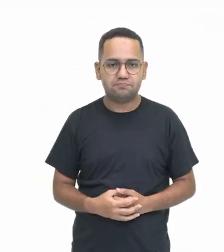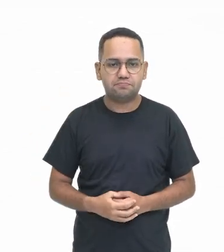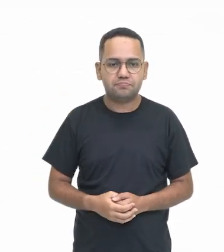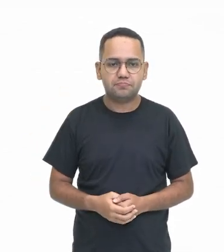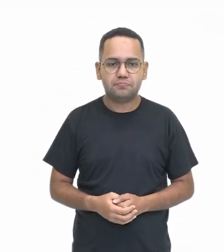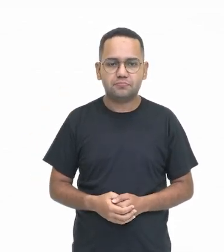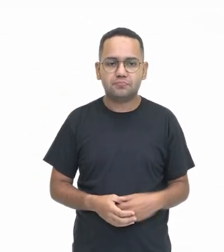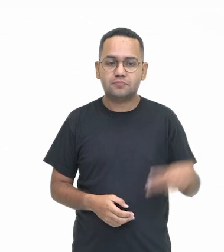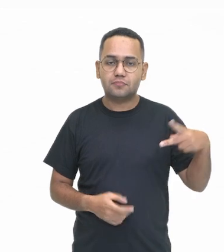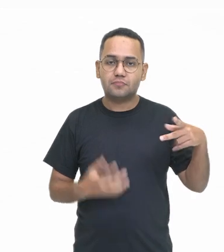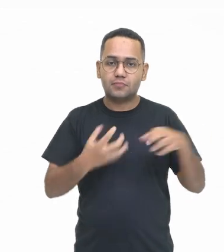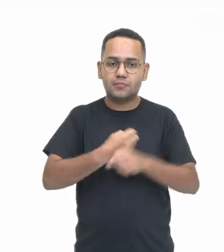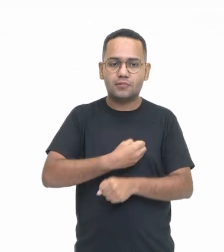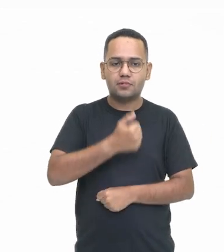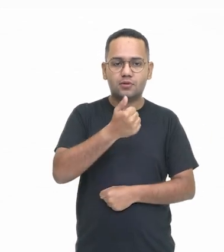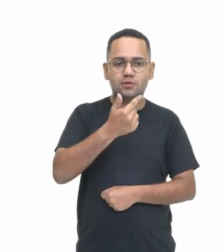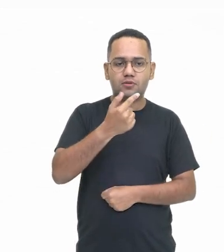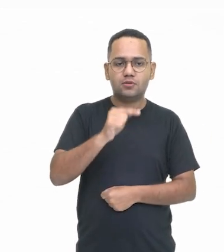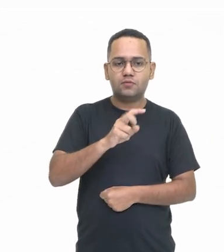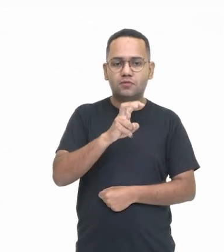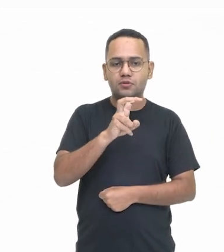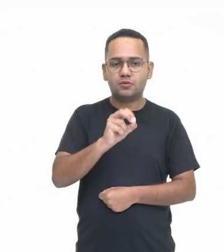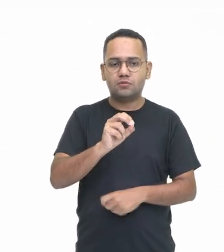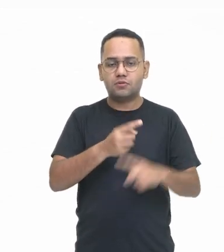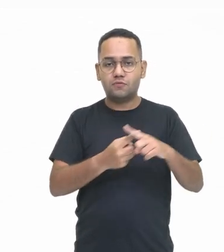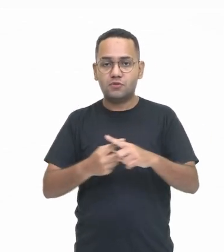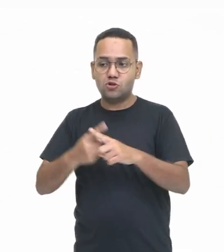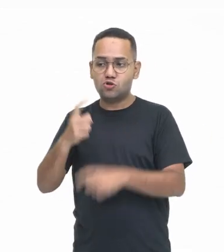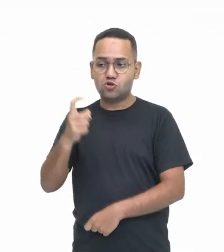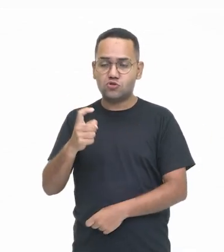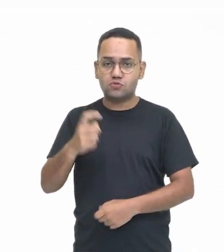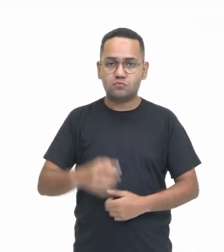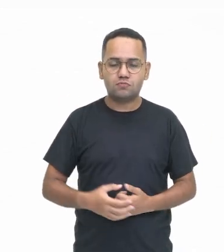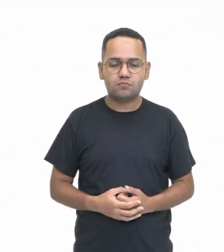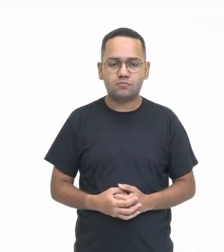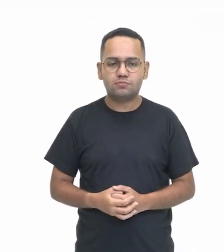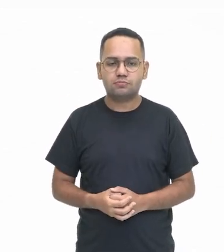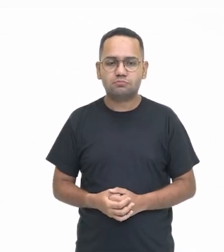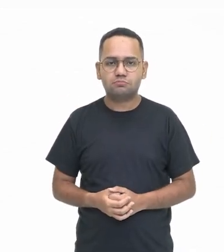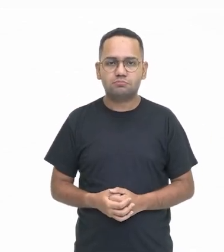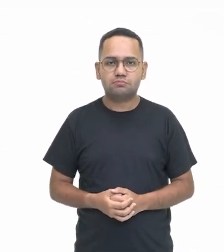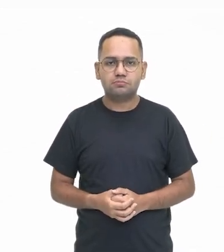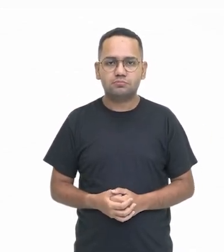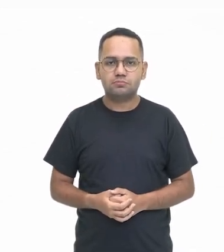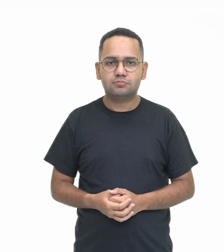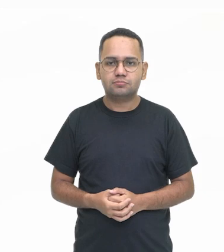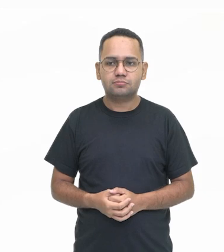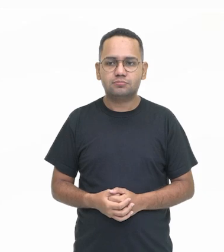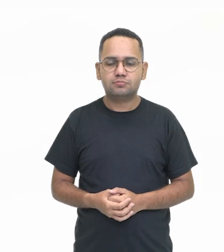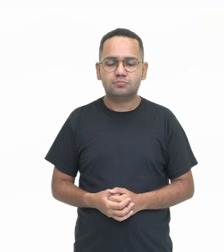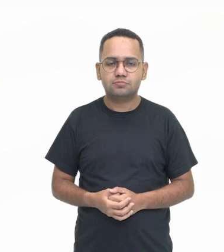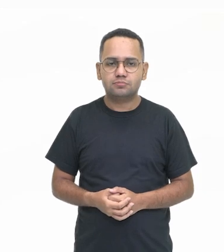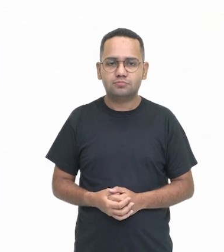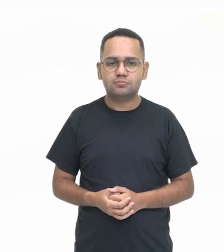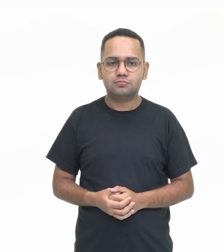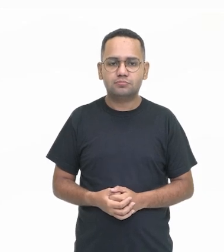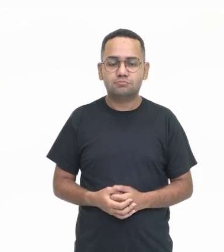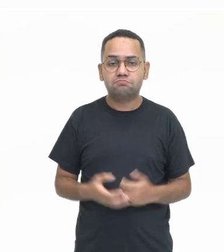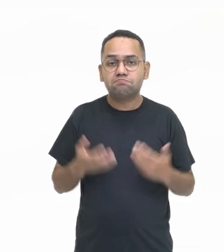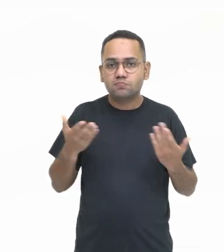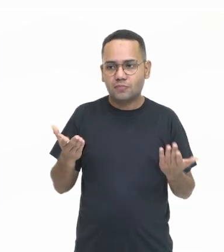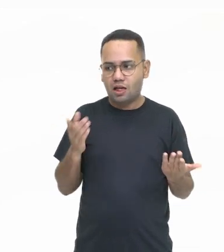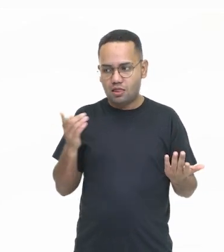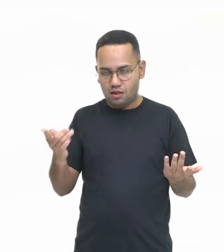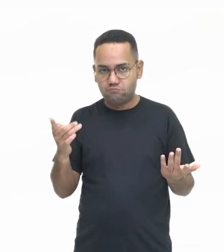a 12,50, né, vezes X, tá? Então, vou destacar aqui para você, porque a lei de